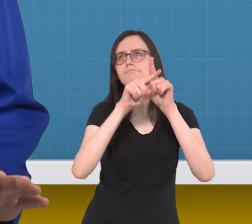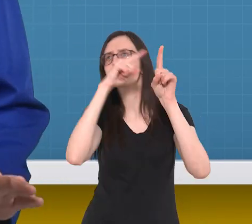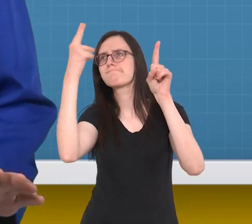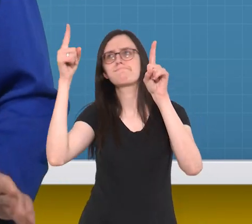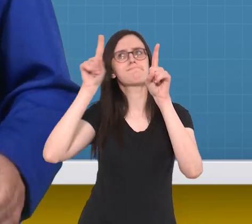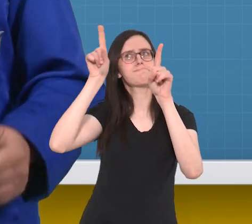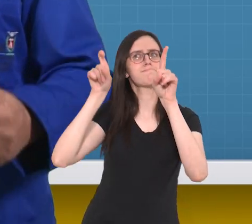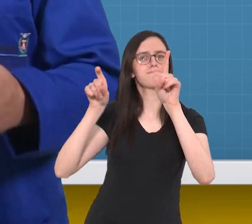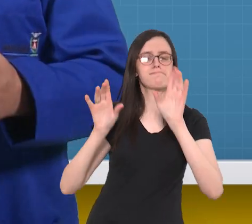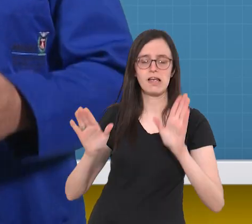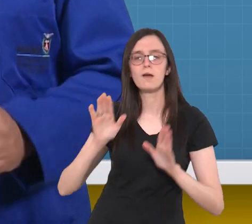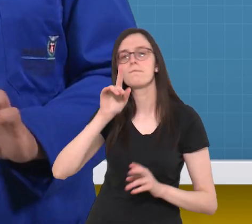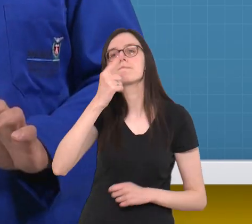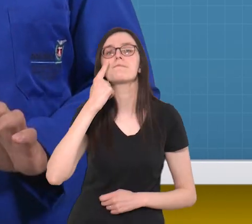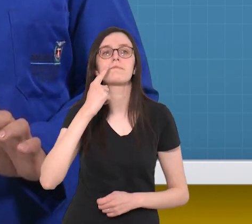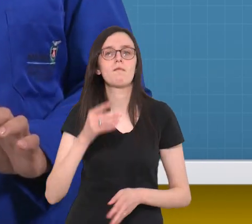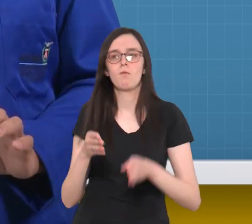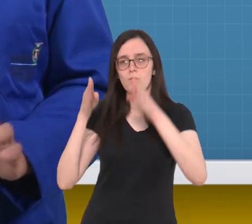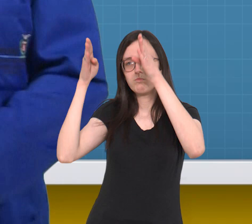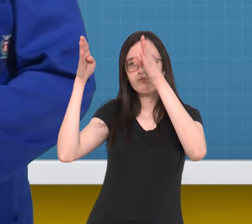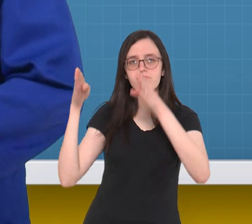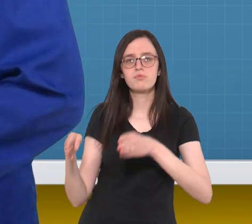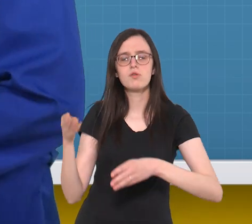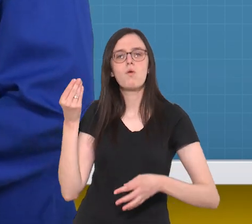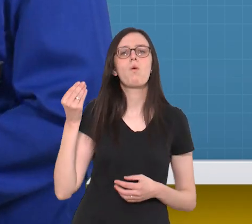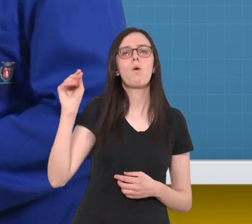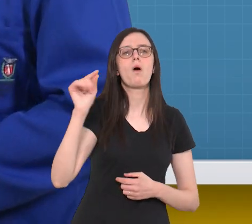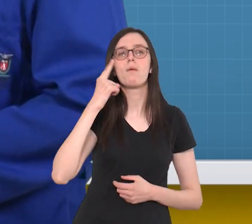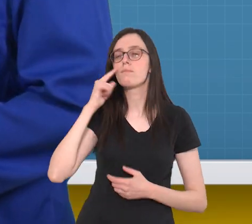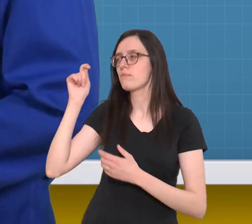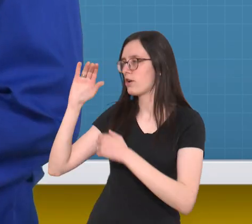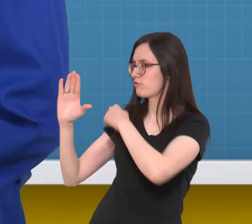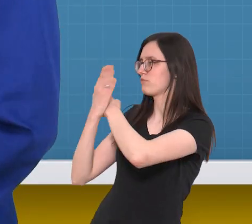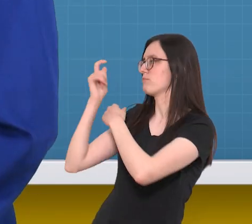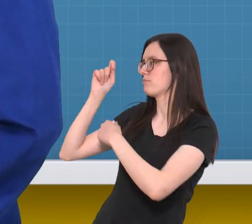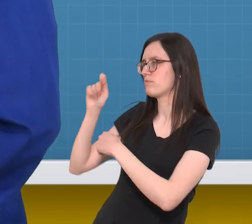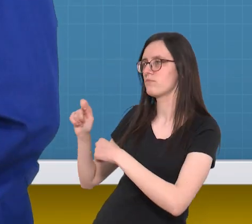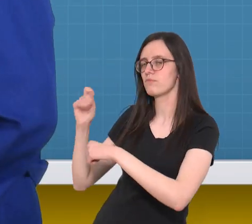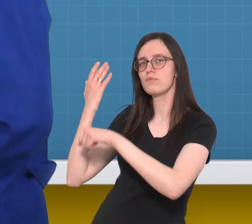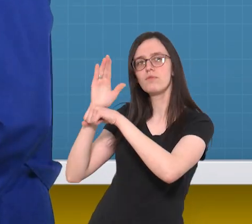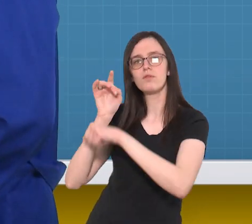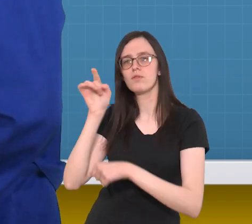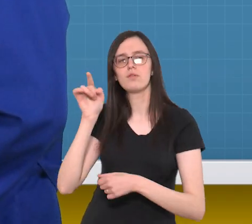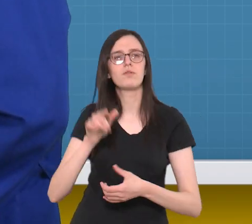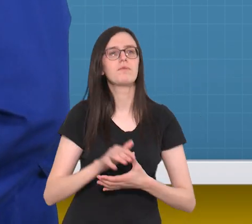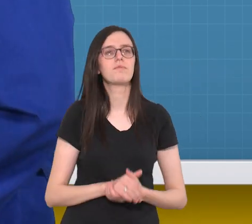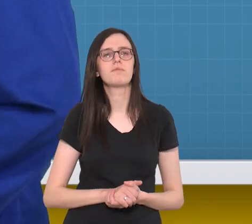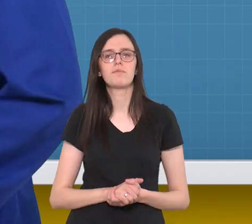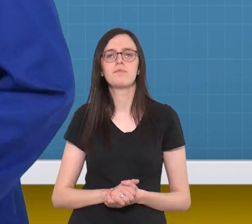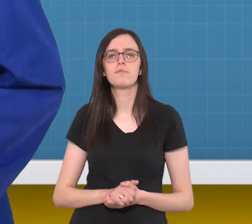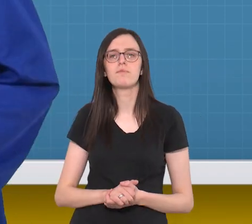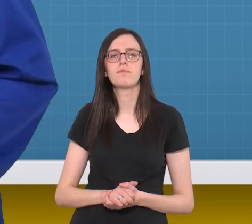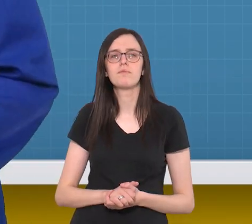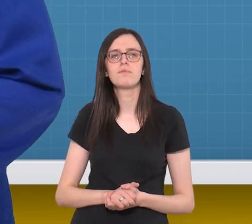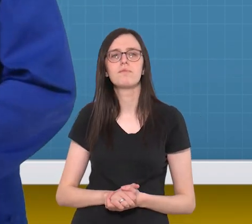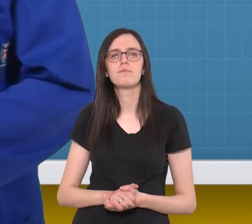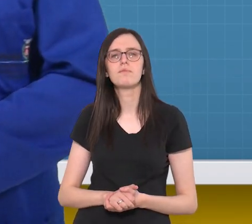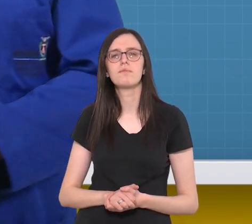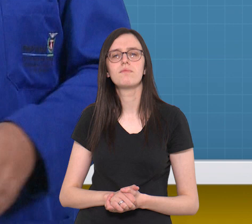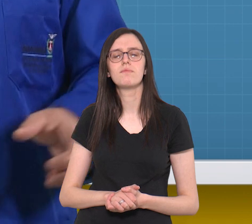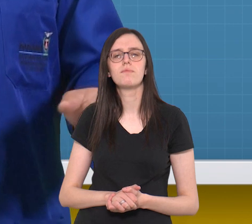na coluna onde você vai colocar os valores, registra para mim, me ajuda, senhor Giz, registra lá. Primeira coluna da